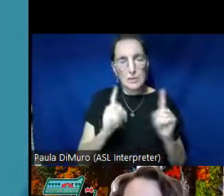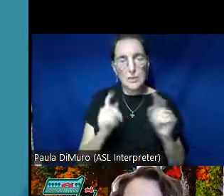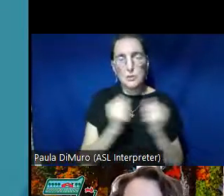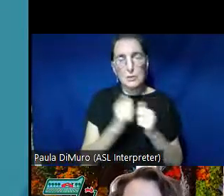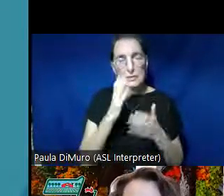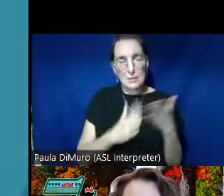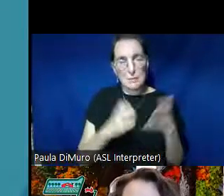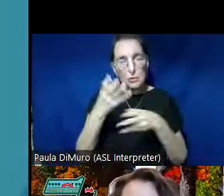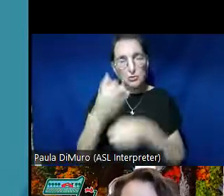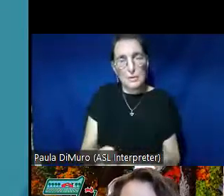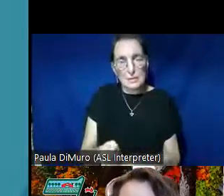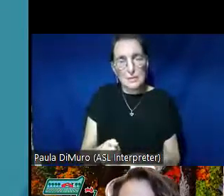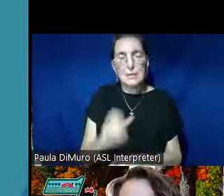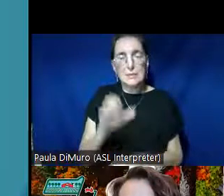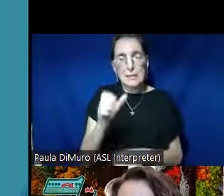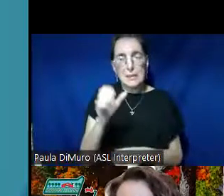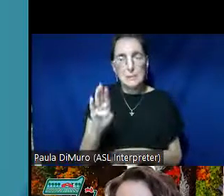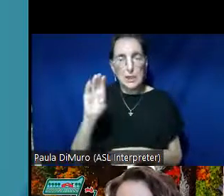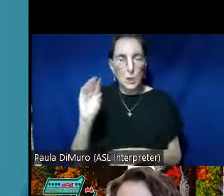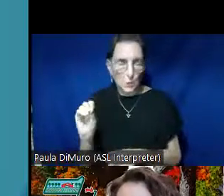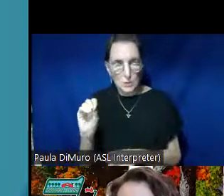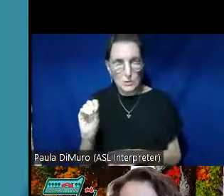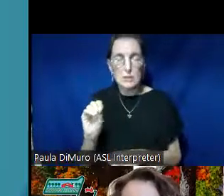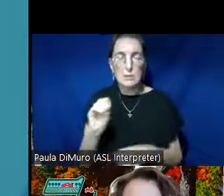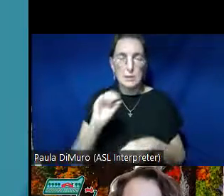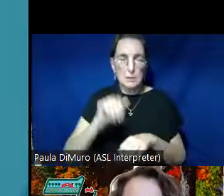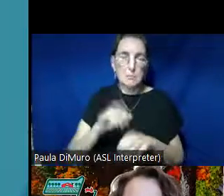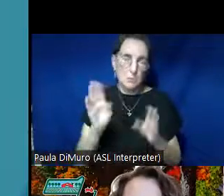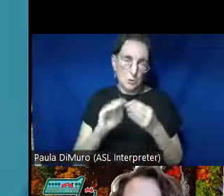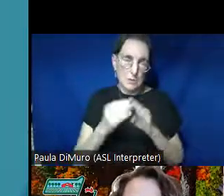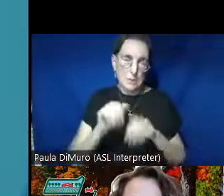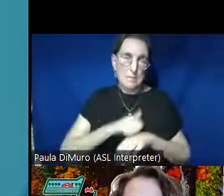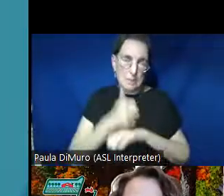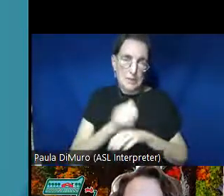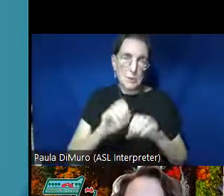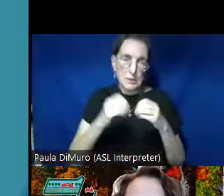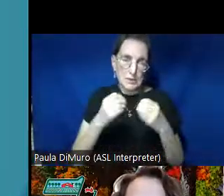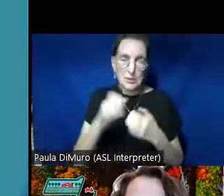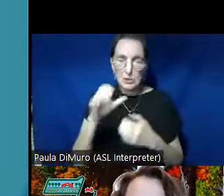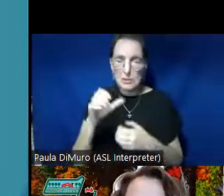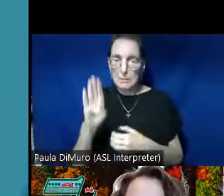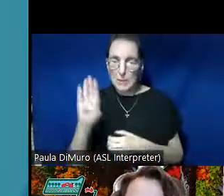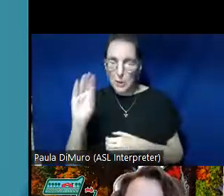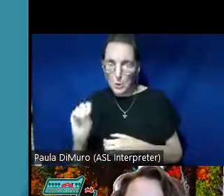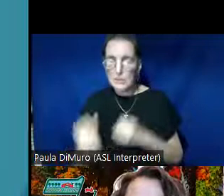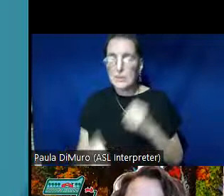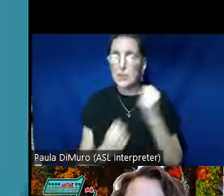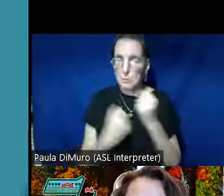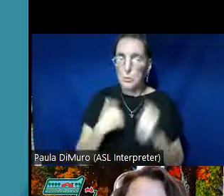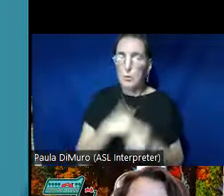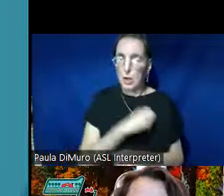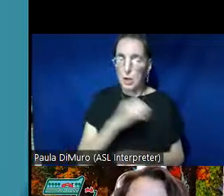de grants de MDIR e programas que te apoia